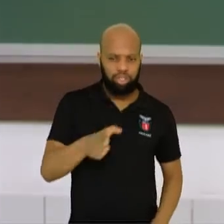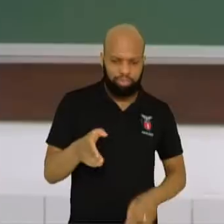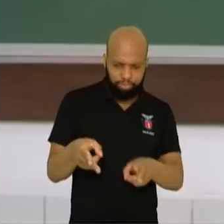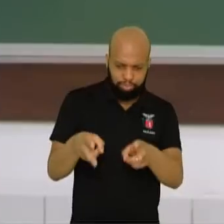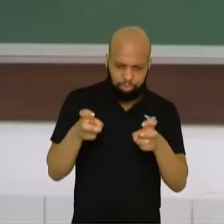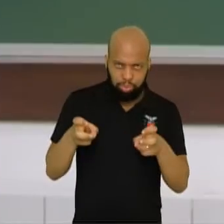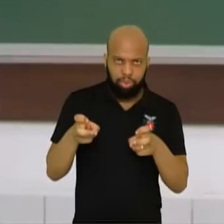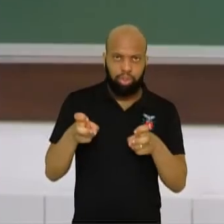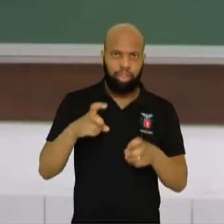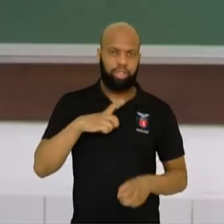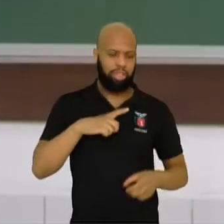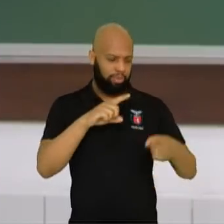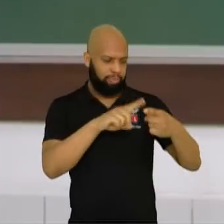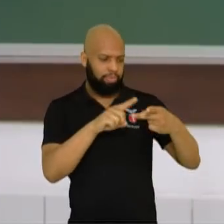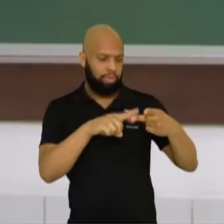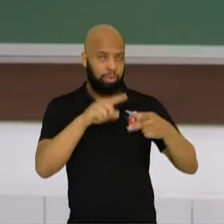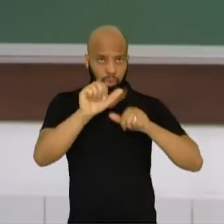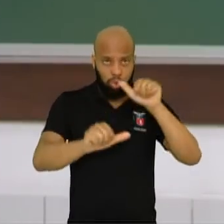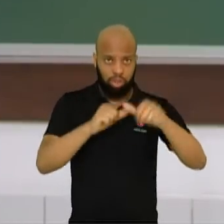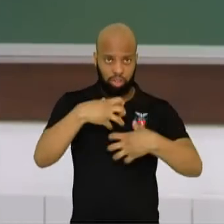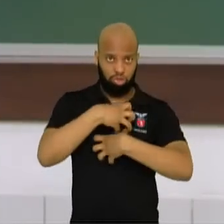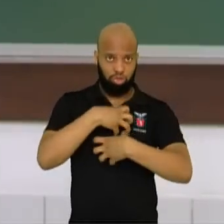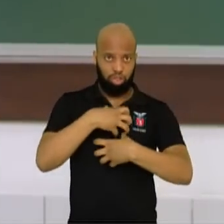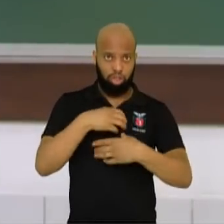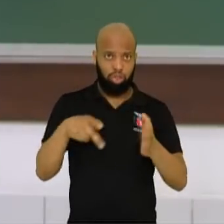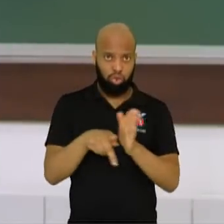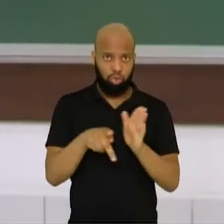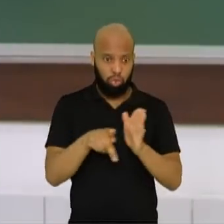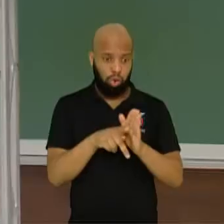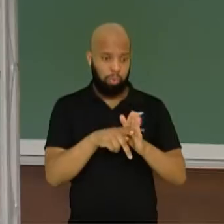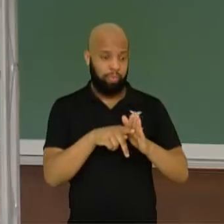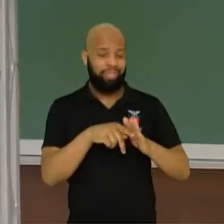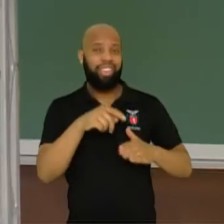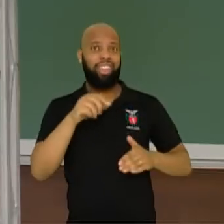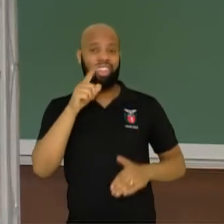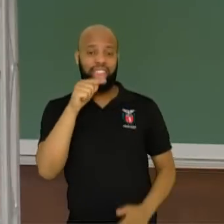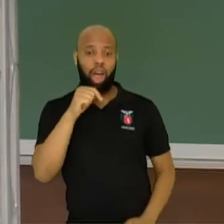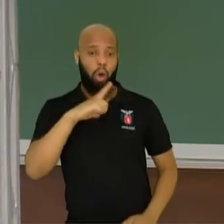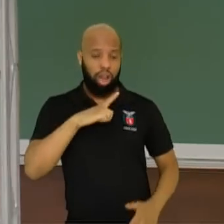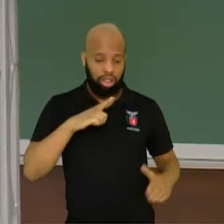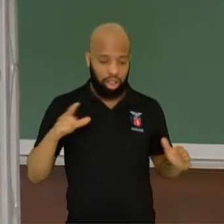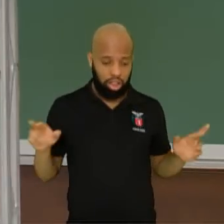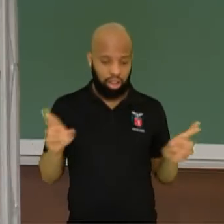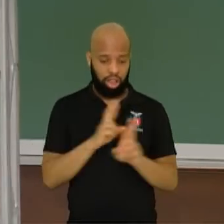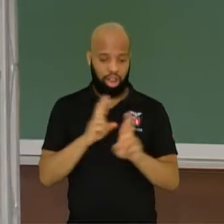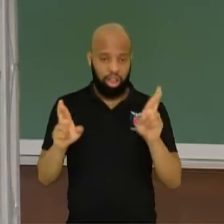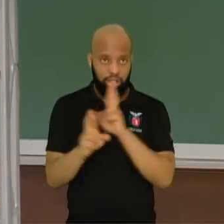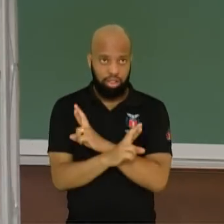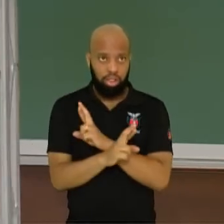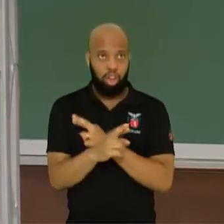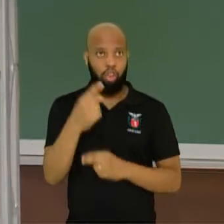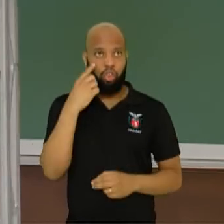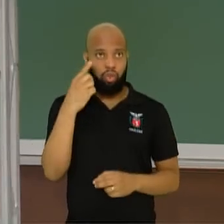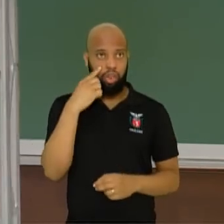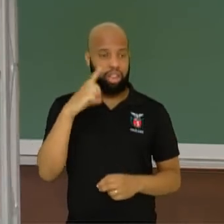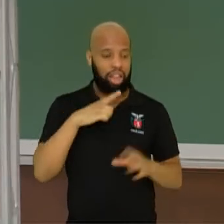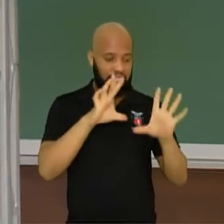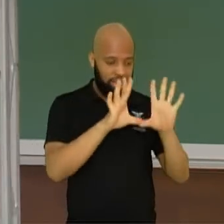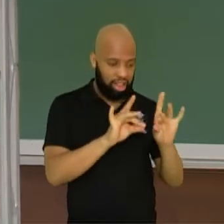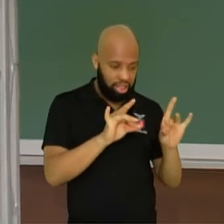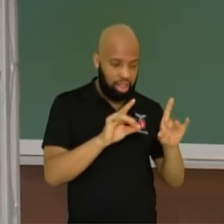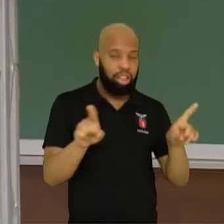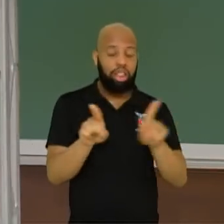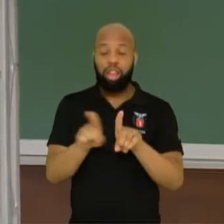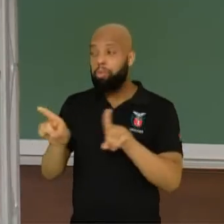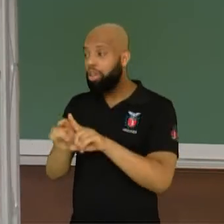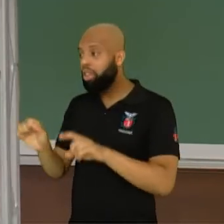superfície de um rio, de um lago, de um oceano. E ela vai passar de um estado físico para o outro. A gente percebe através das flechinhas,